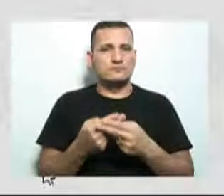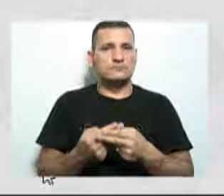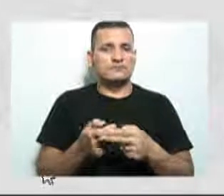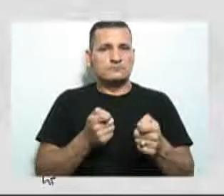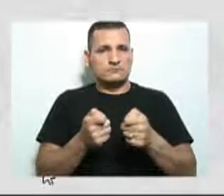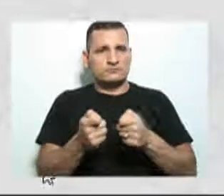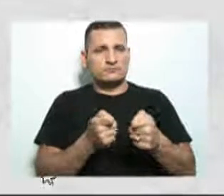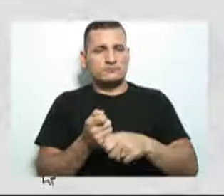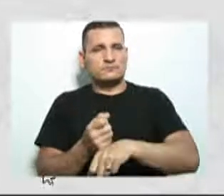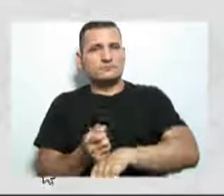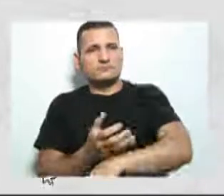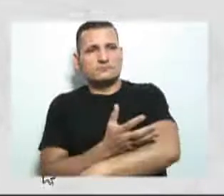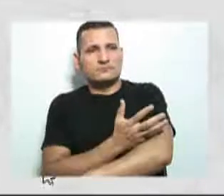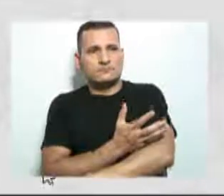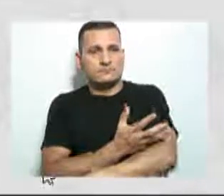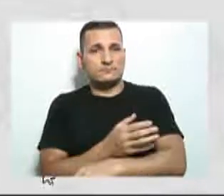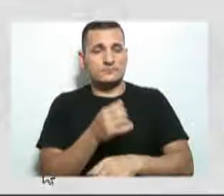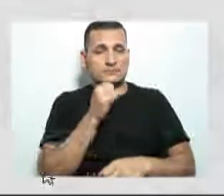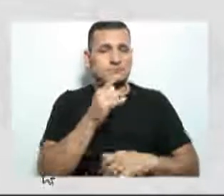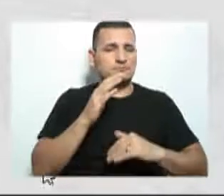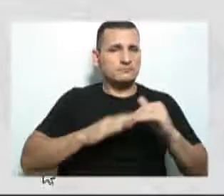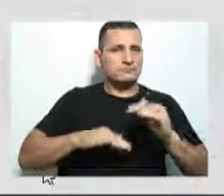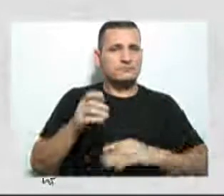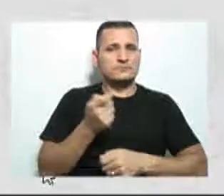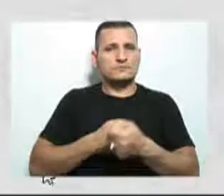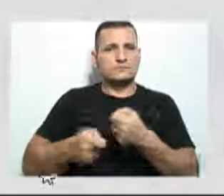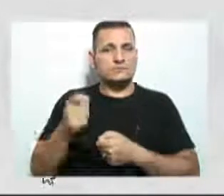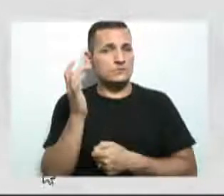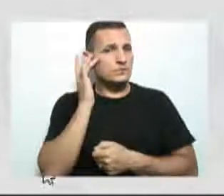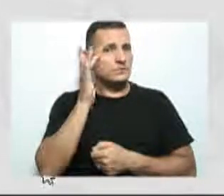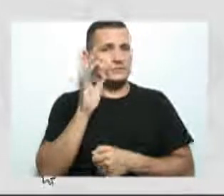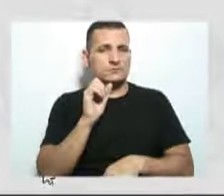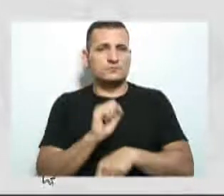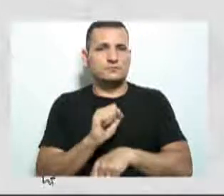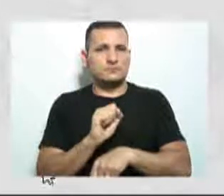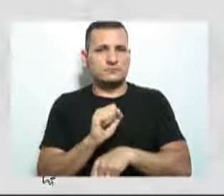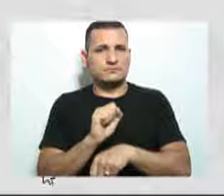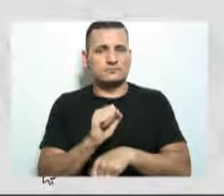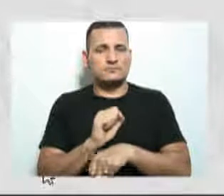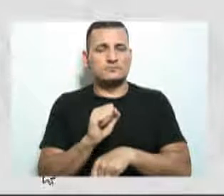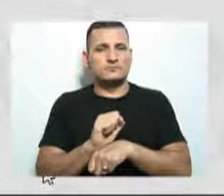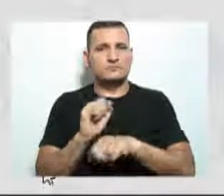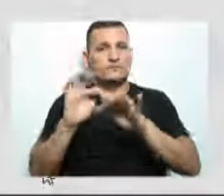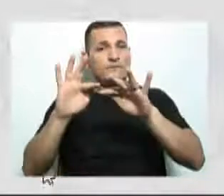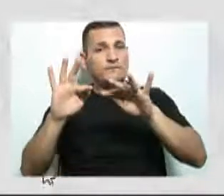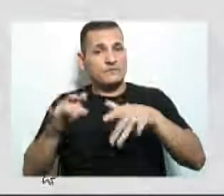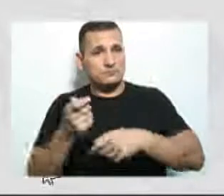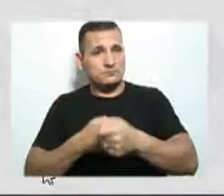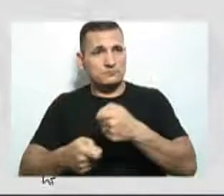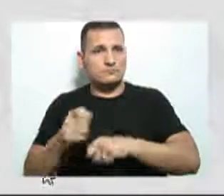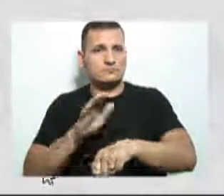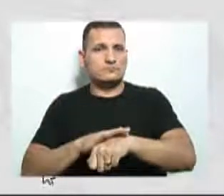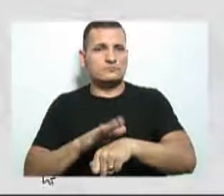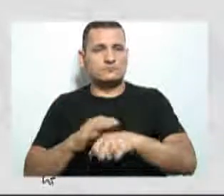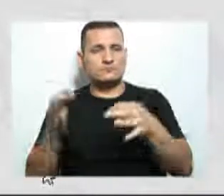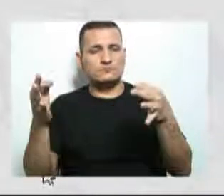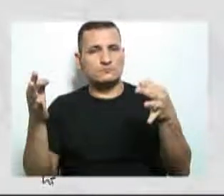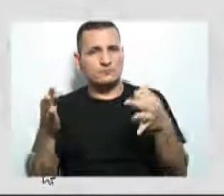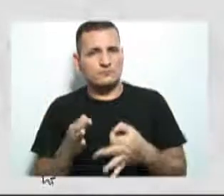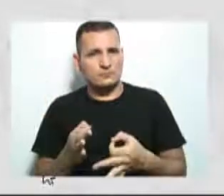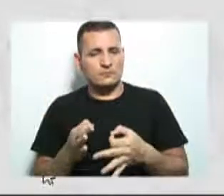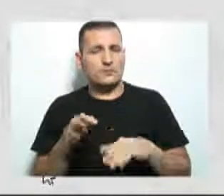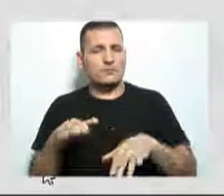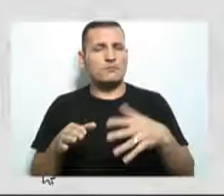controle emocional. Quando o negociador não sabe esperar o momento final da negociação, o tempo certo, e se